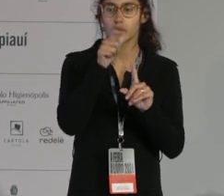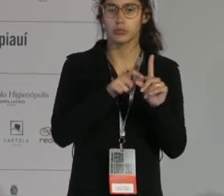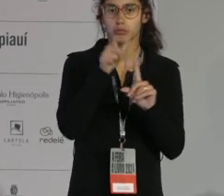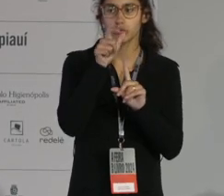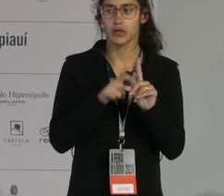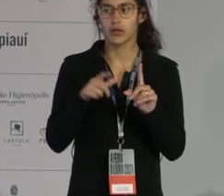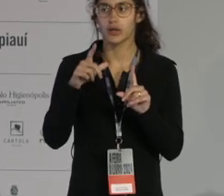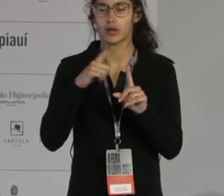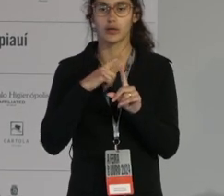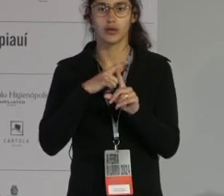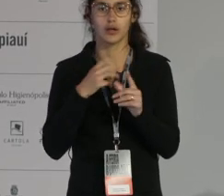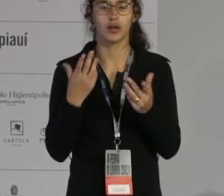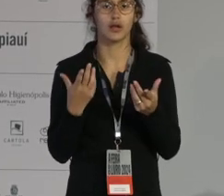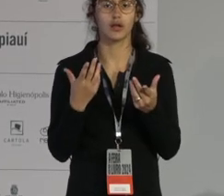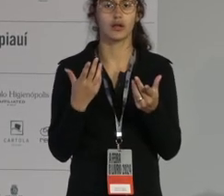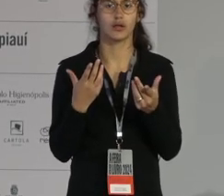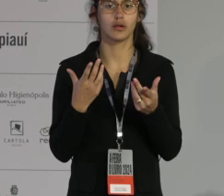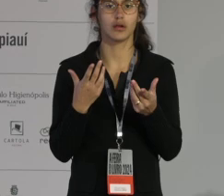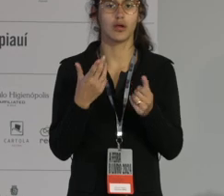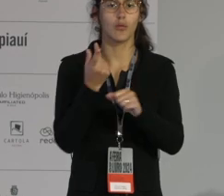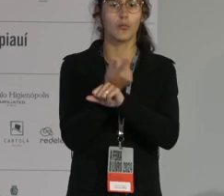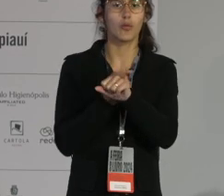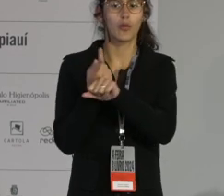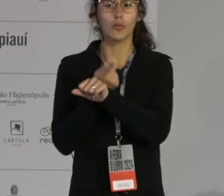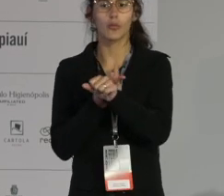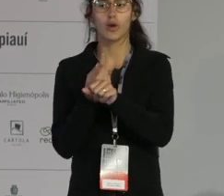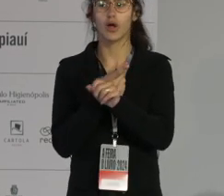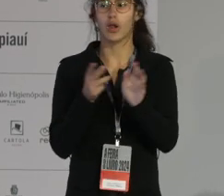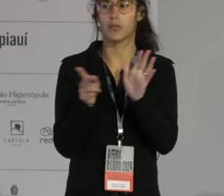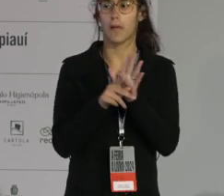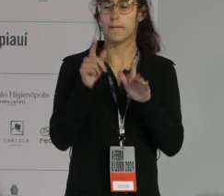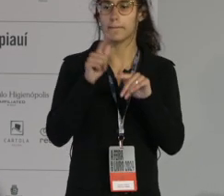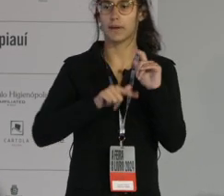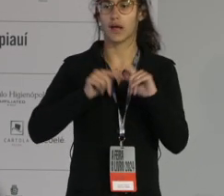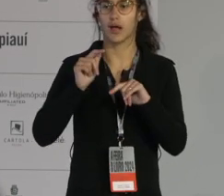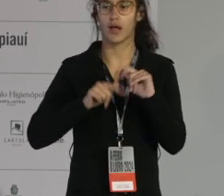assim, estão meio que buscando uma espécie